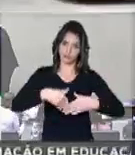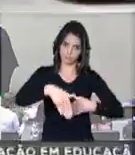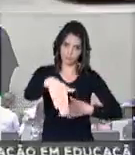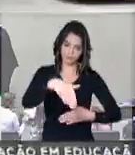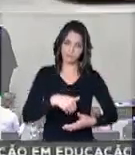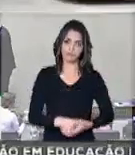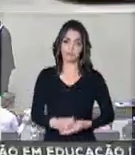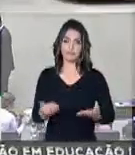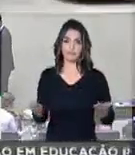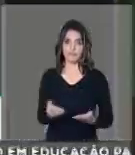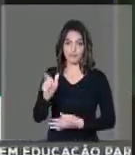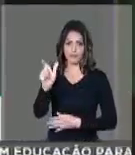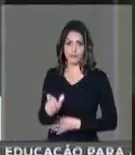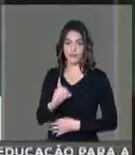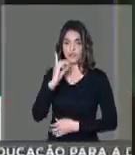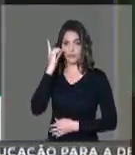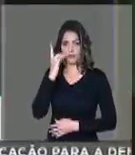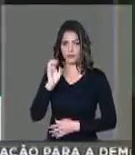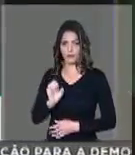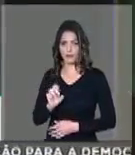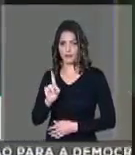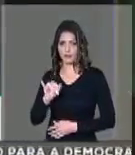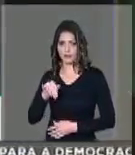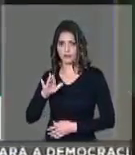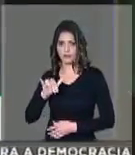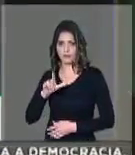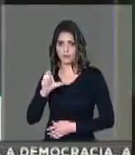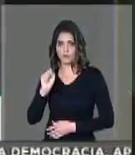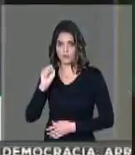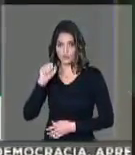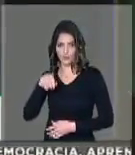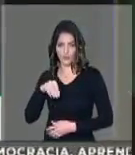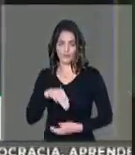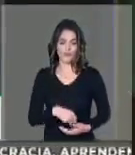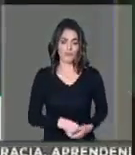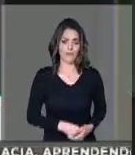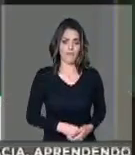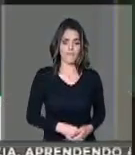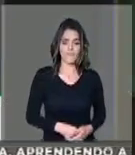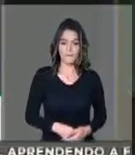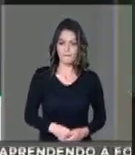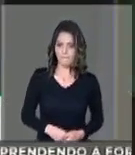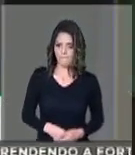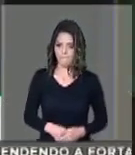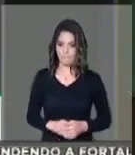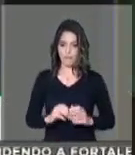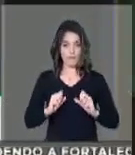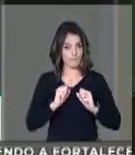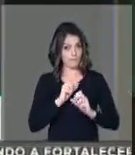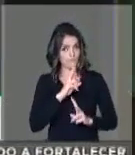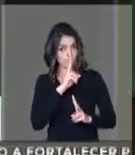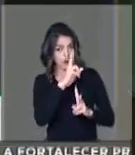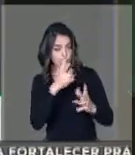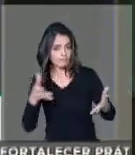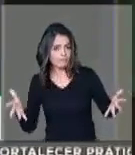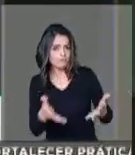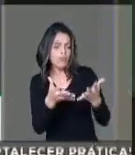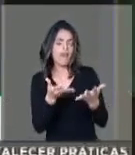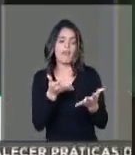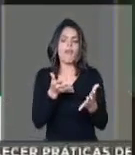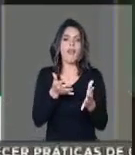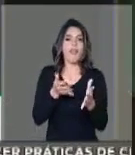turno. Deputado Edmilson Rodrigues. Fé, defendendo o fortalecimento e equilíbrio financeiro da